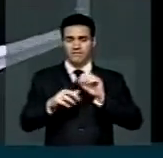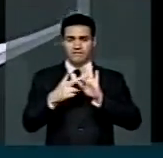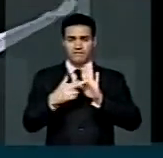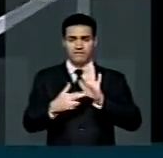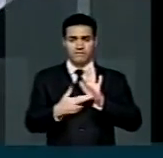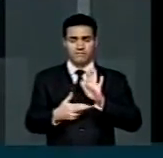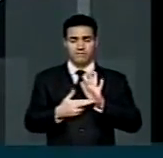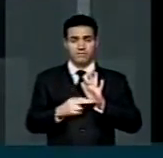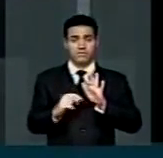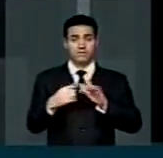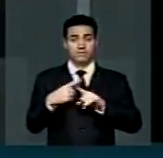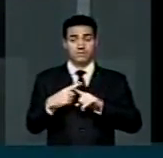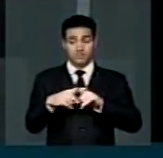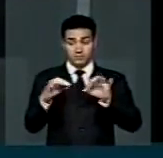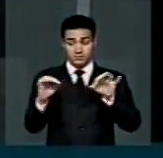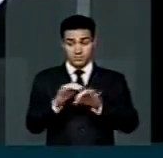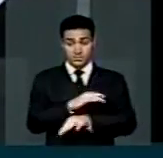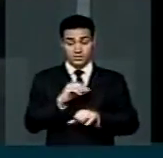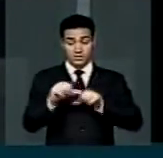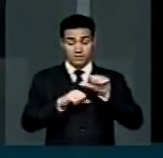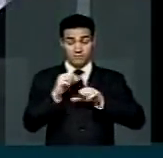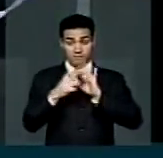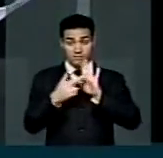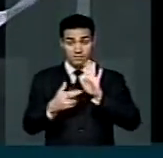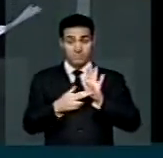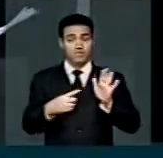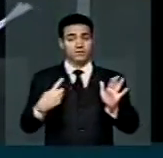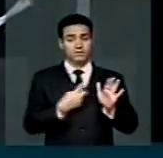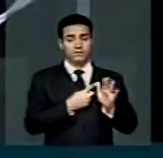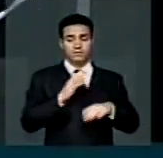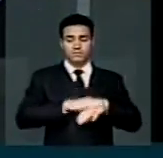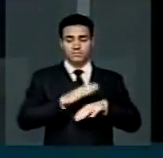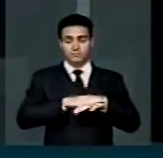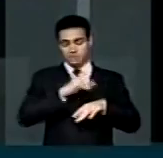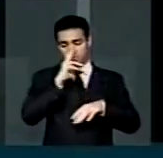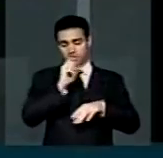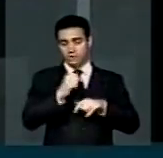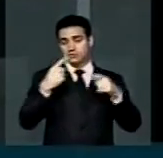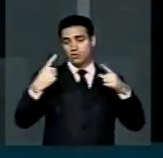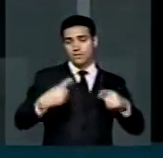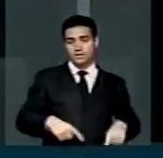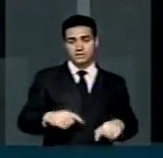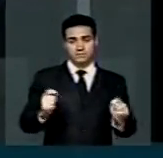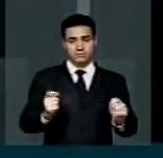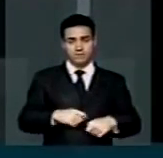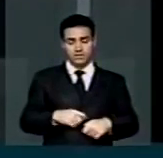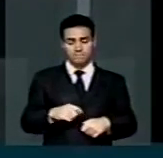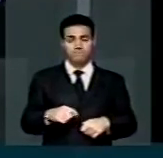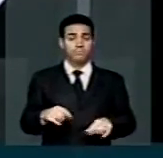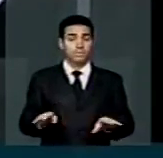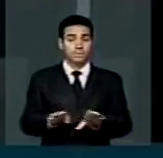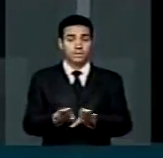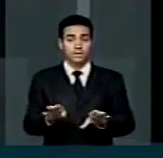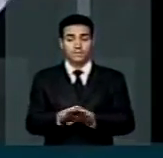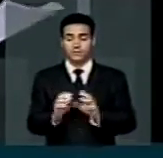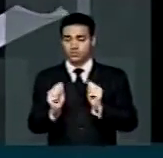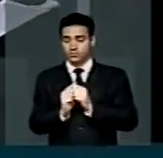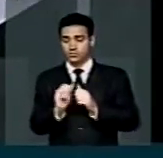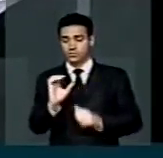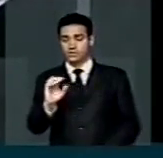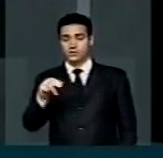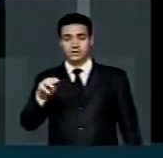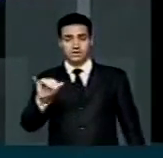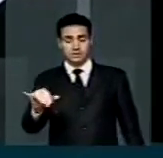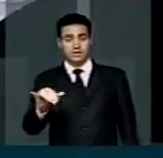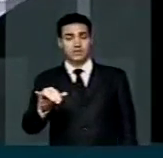que, a partir dessas reformas estruturantes, nós possamos ser mais competitivos. Nesse momento em que, lado a lado também com a CNI,